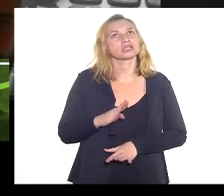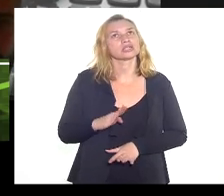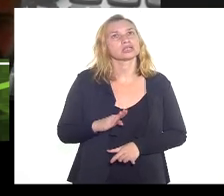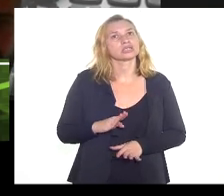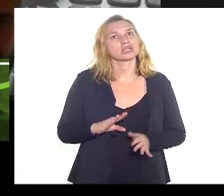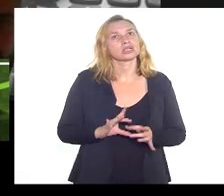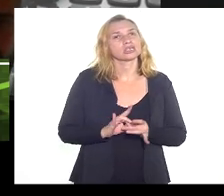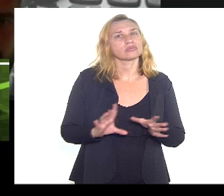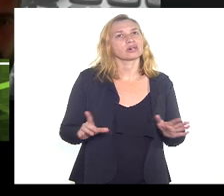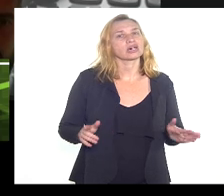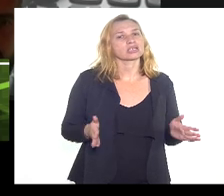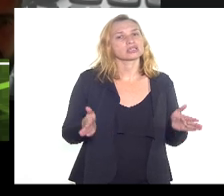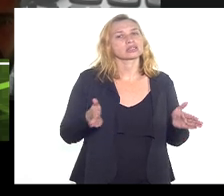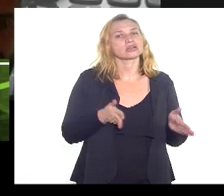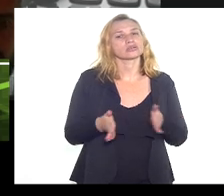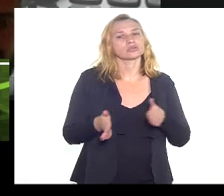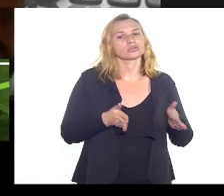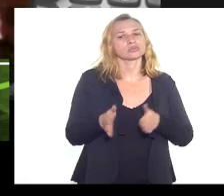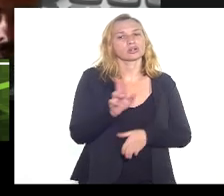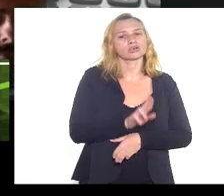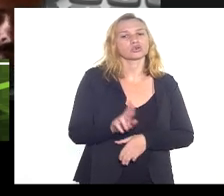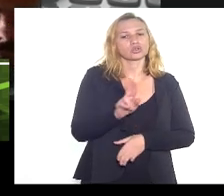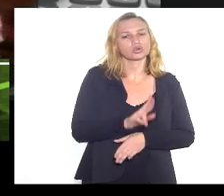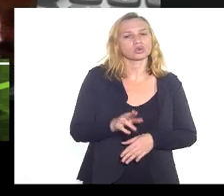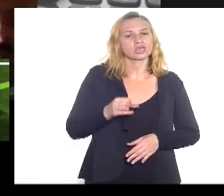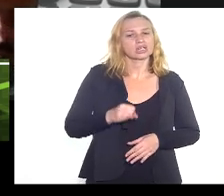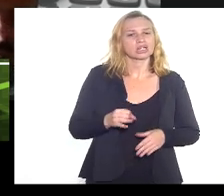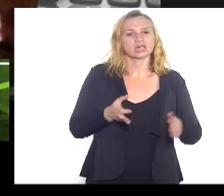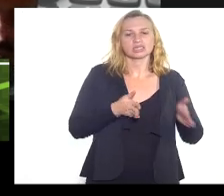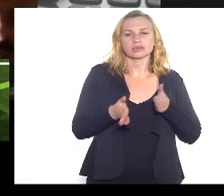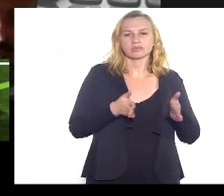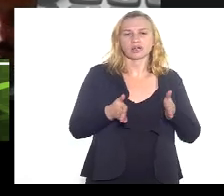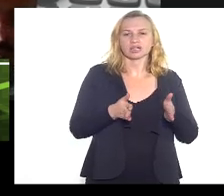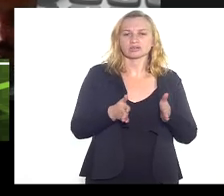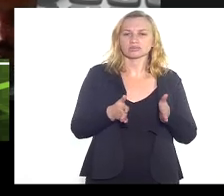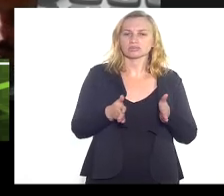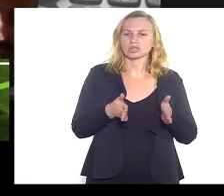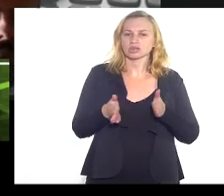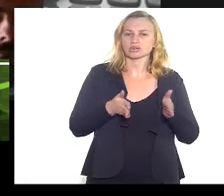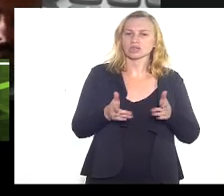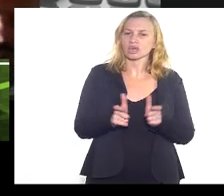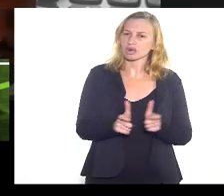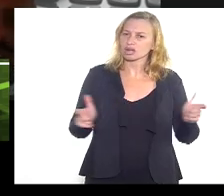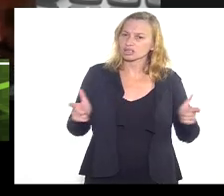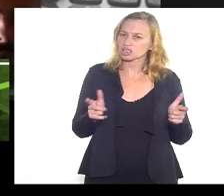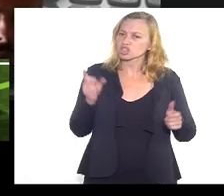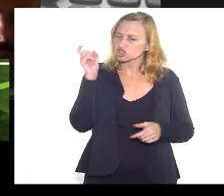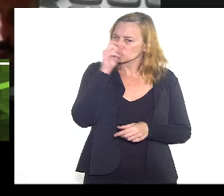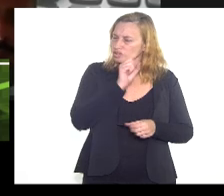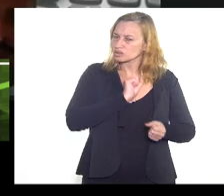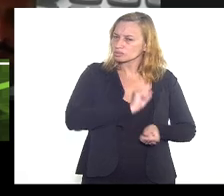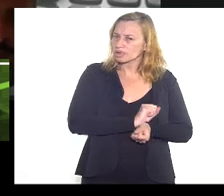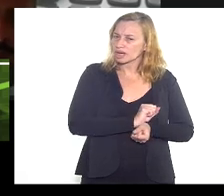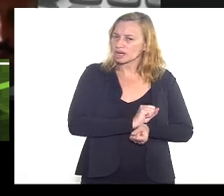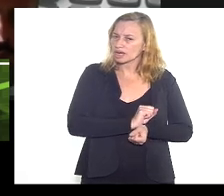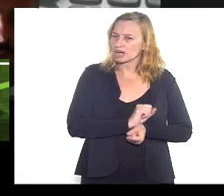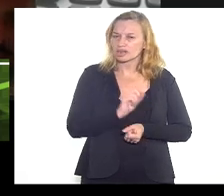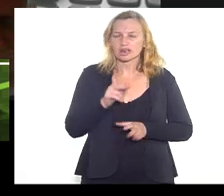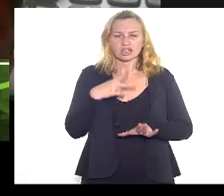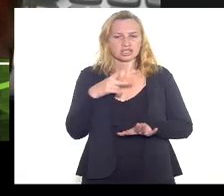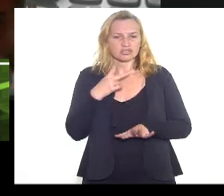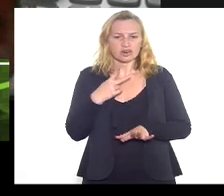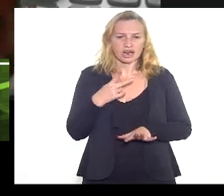admissão temporária, porque esse prazo é muito grande, né? É difícil a gente falar de admissão temporária